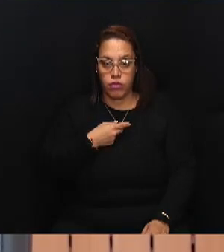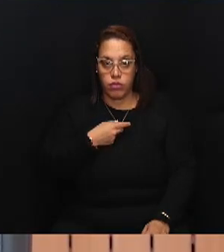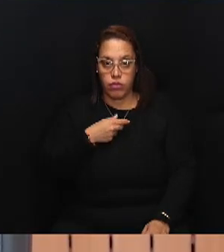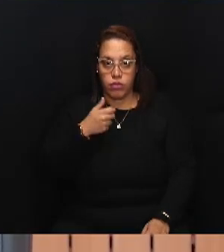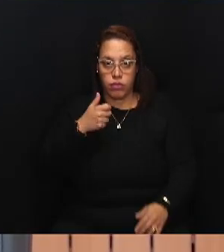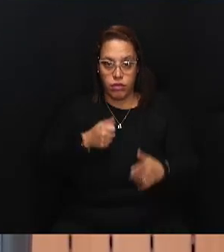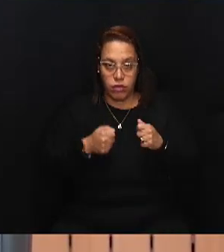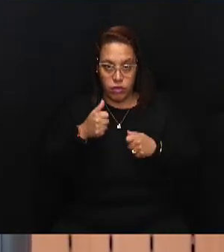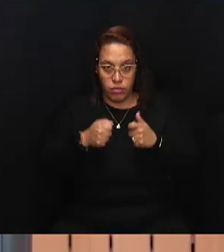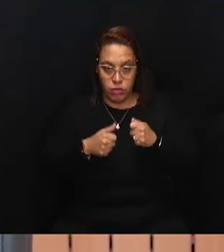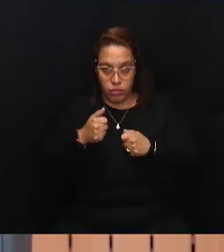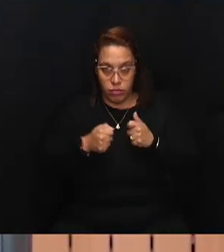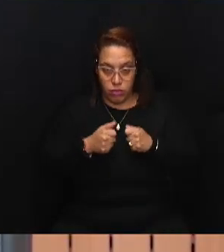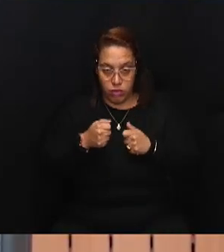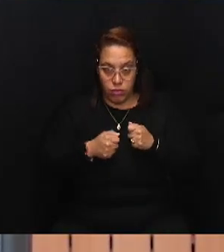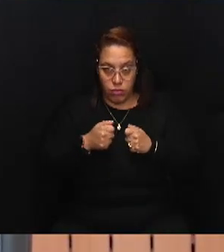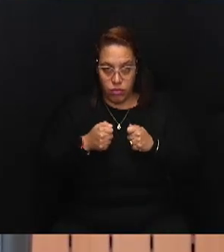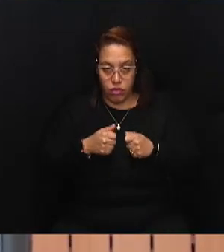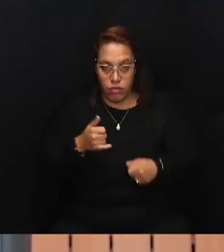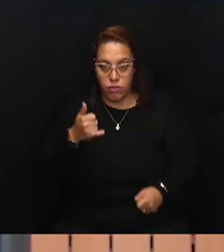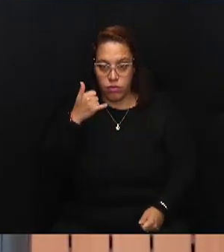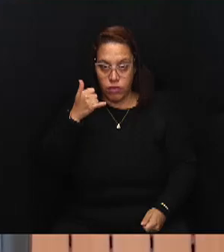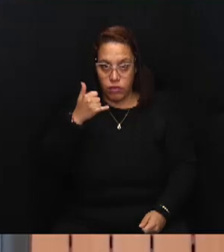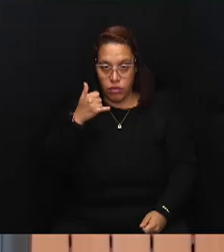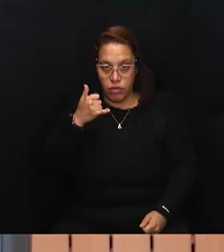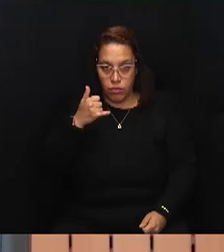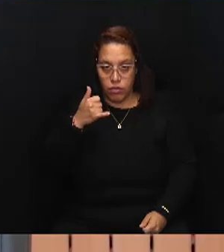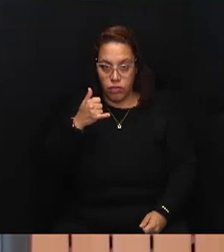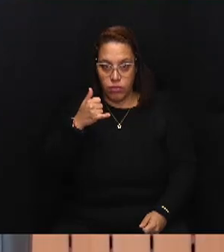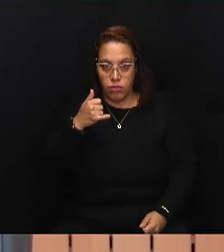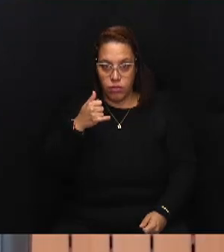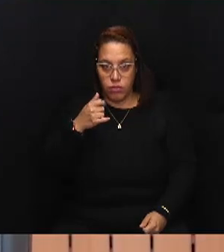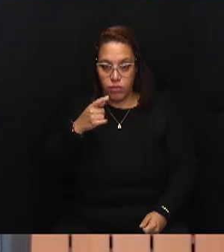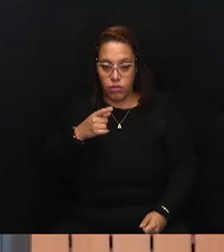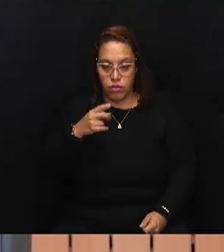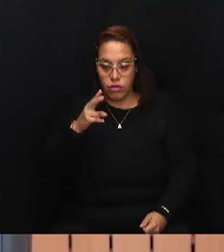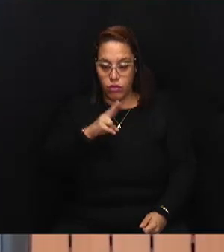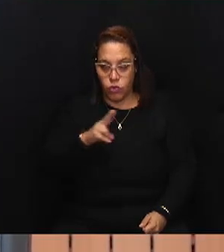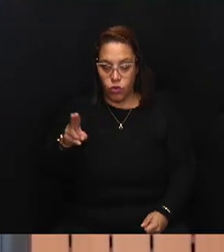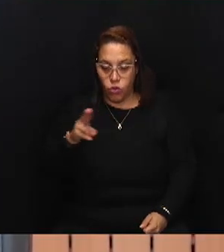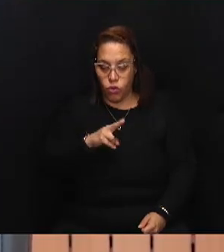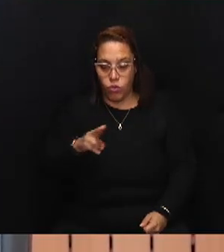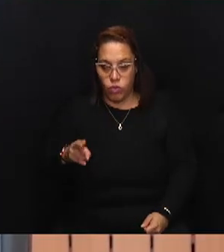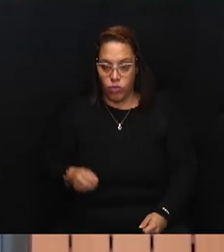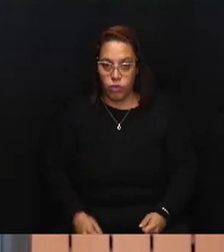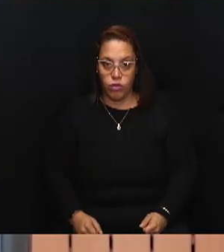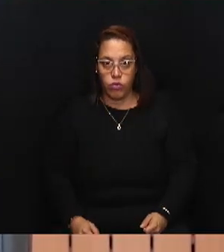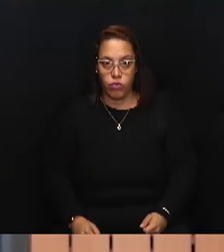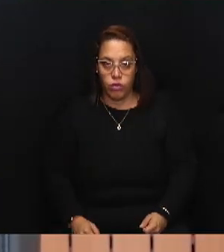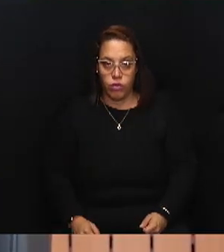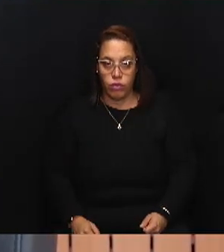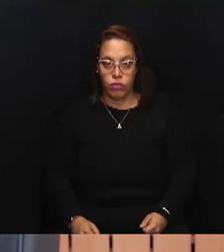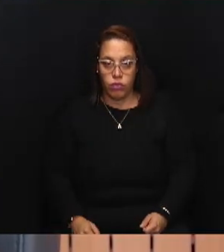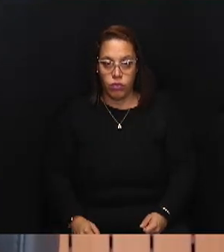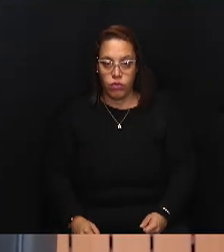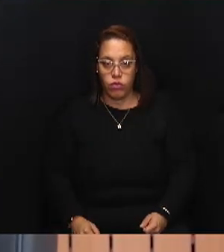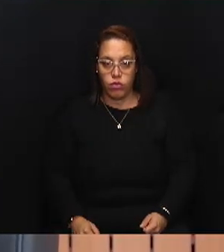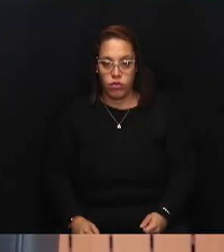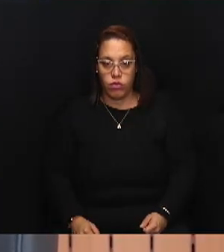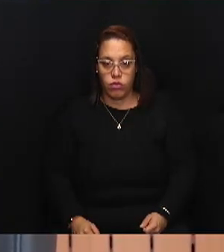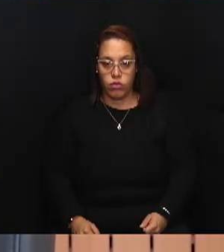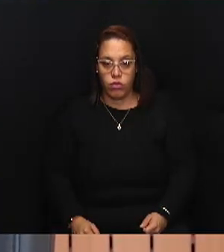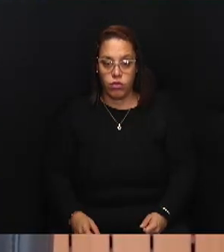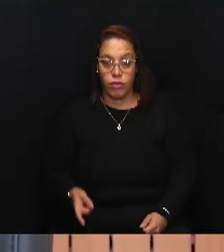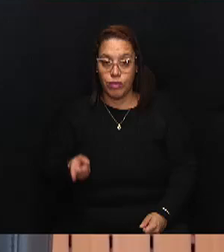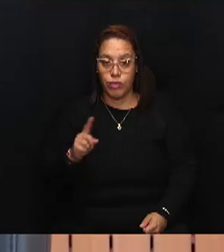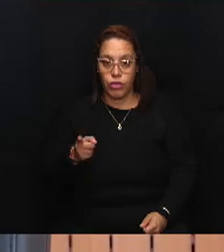dite, né, para quem está ouvindo através do Disque 100 o nome, né? Porque vem uns nomes assim que a gente fala assim, não,